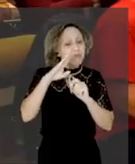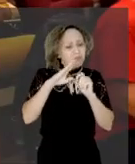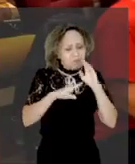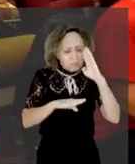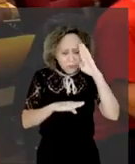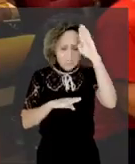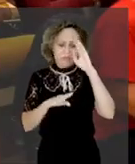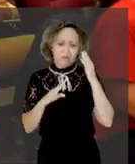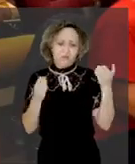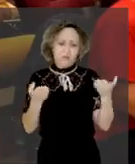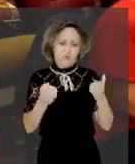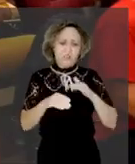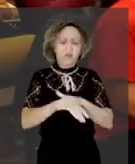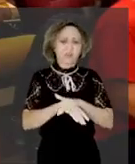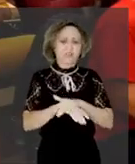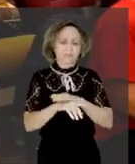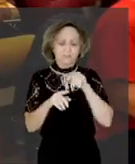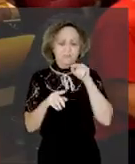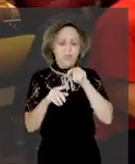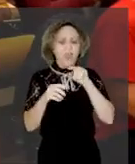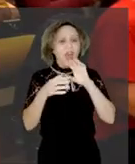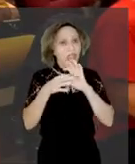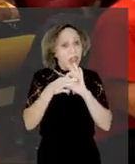Democracia é muito mais.